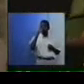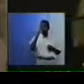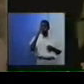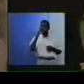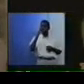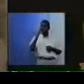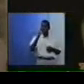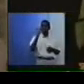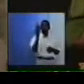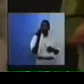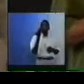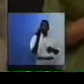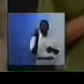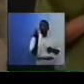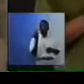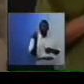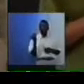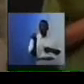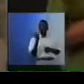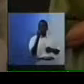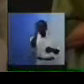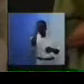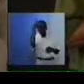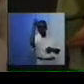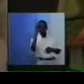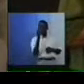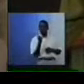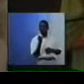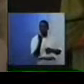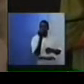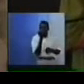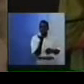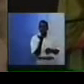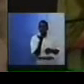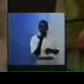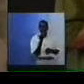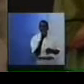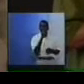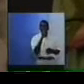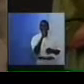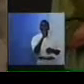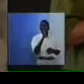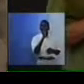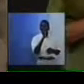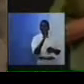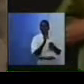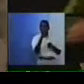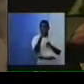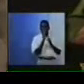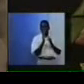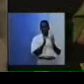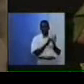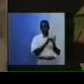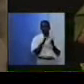Santo soprou no ouvido de Jesus e Jesus disse para o Pai: é a cara do Pai. E foi isso que